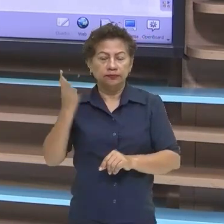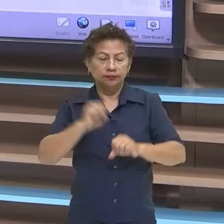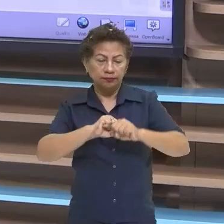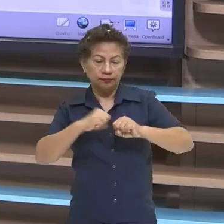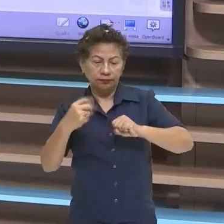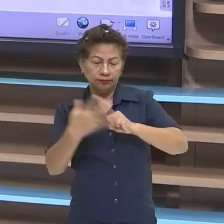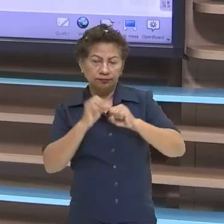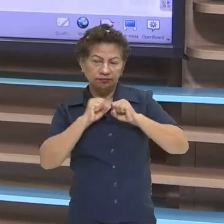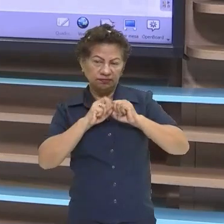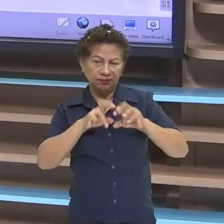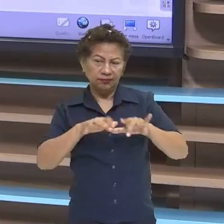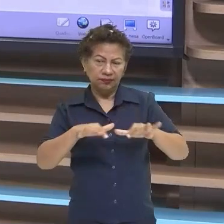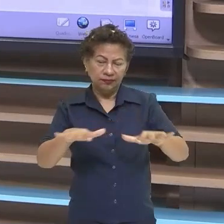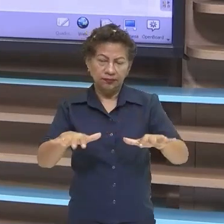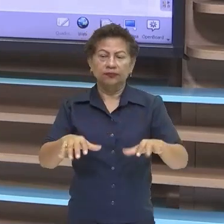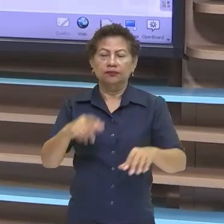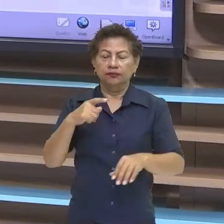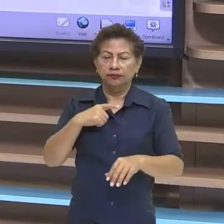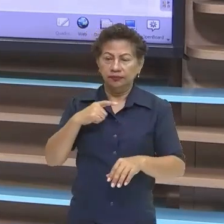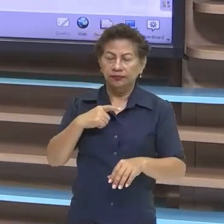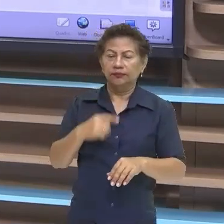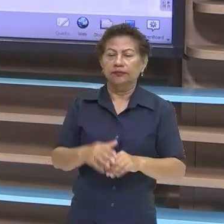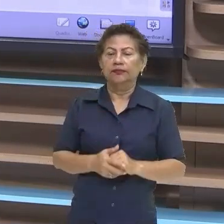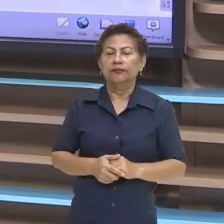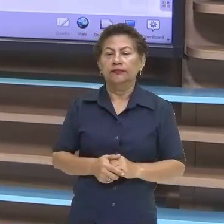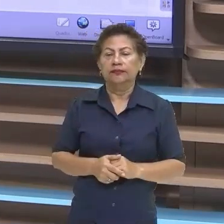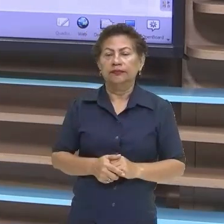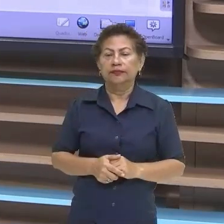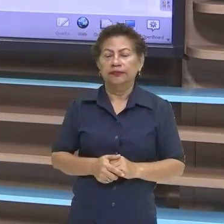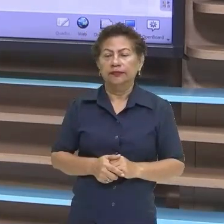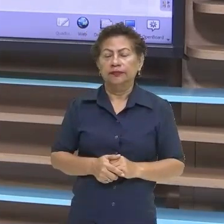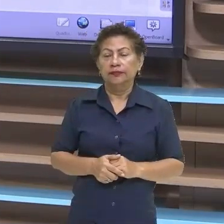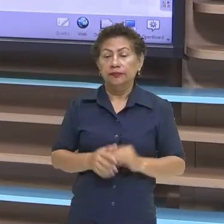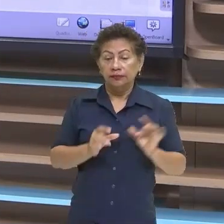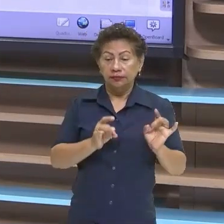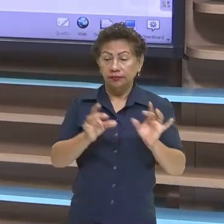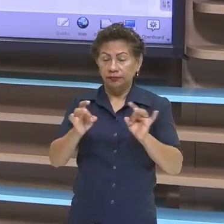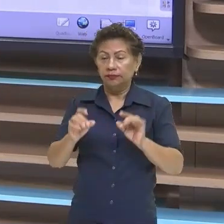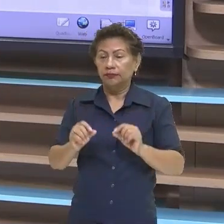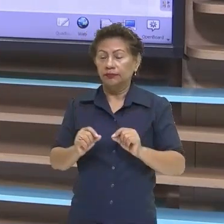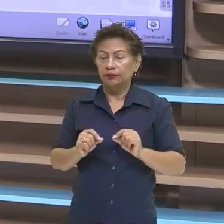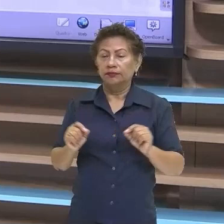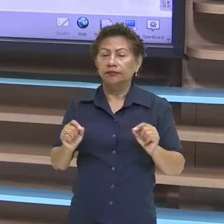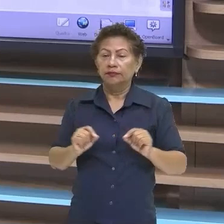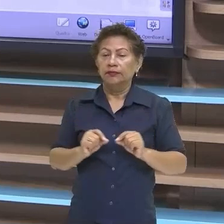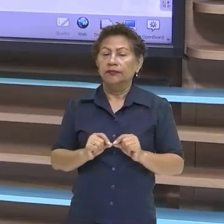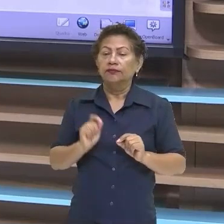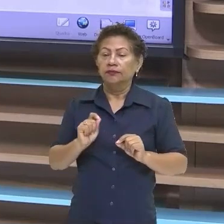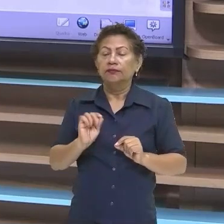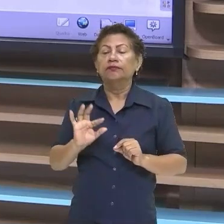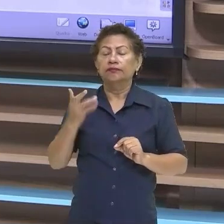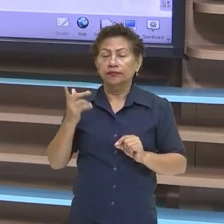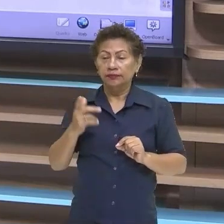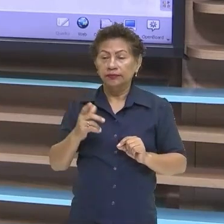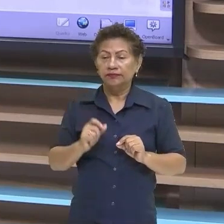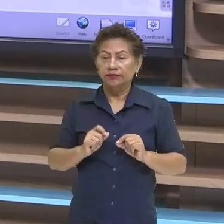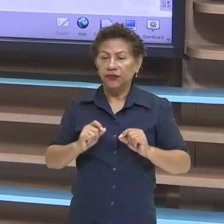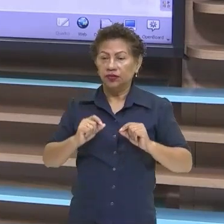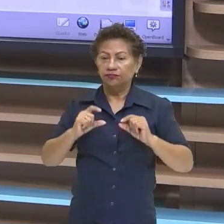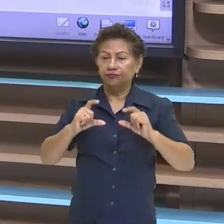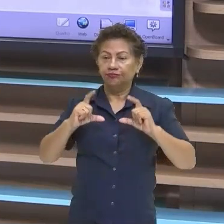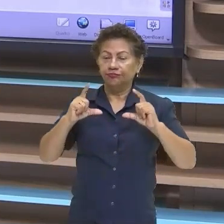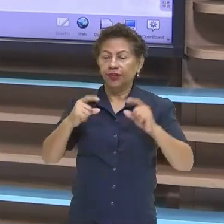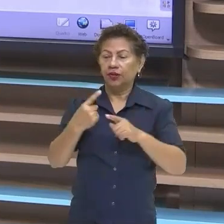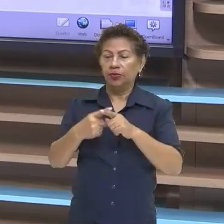pandemia, né, esse mundo da internet, da comercialização, ele aumentou bastante, né, a utilização para